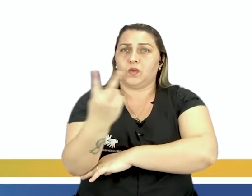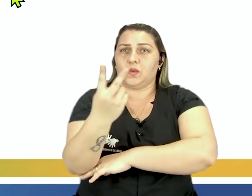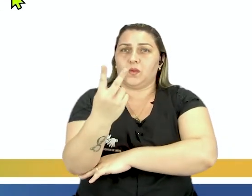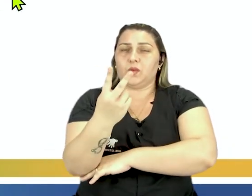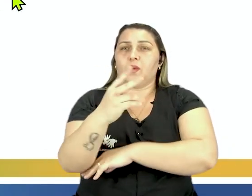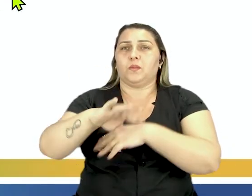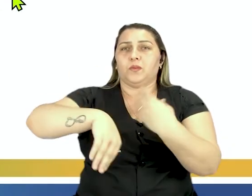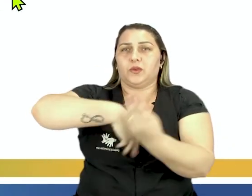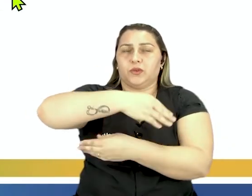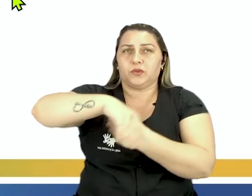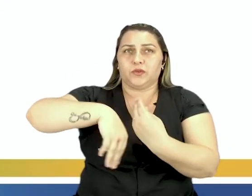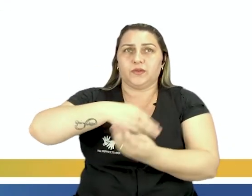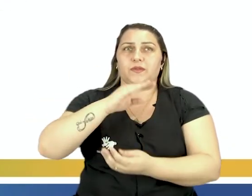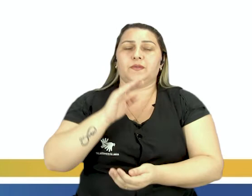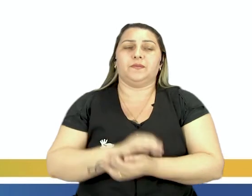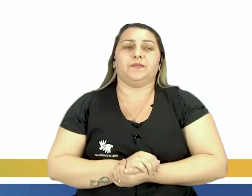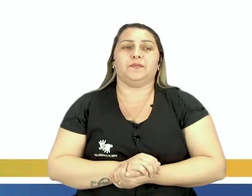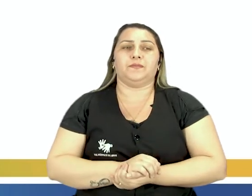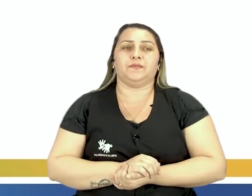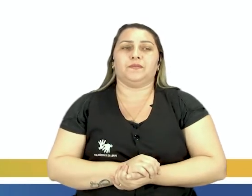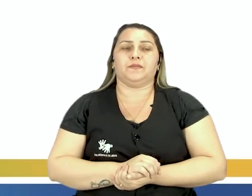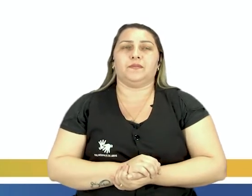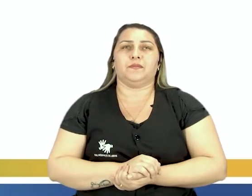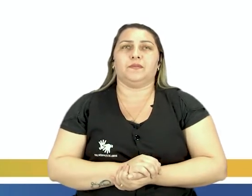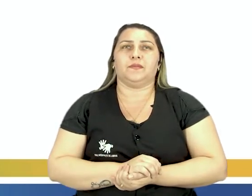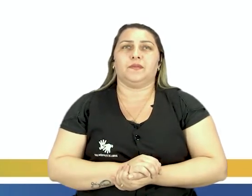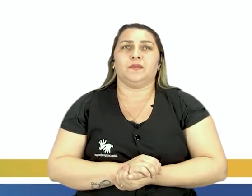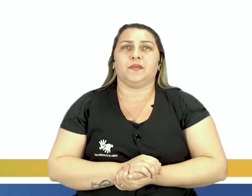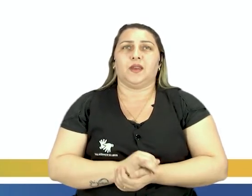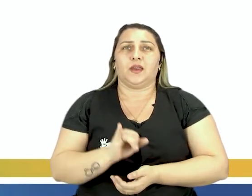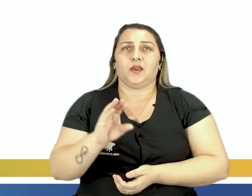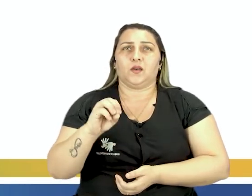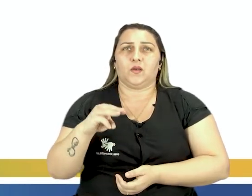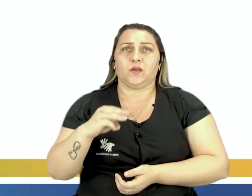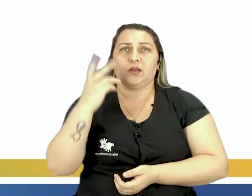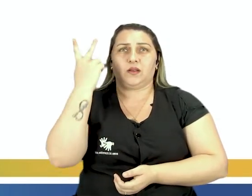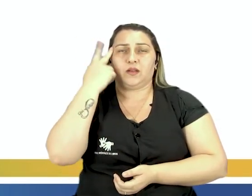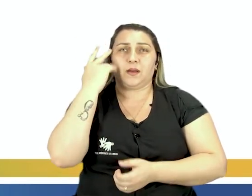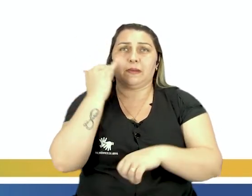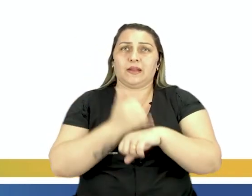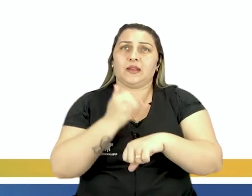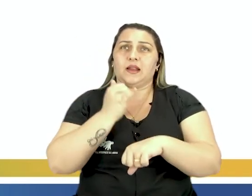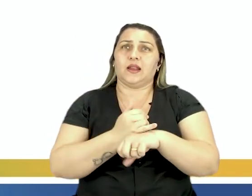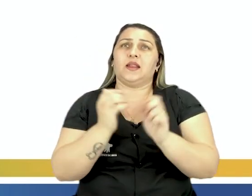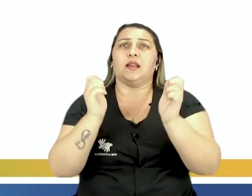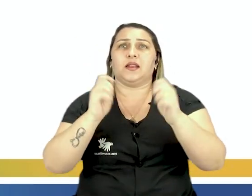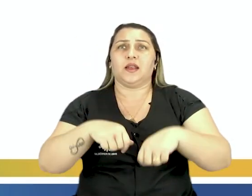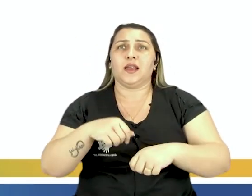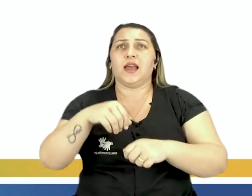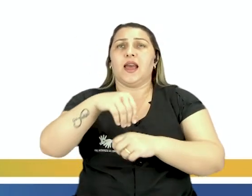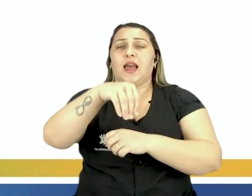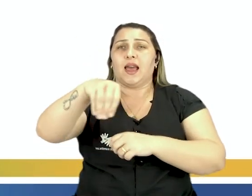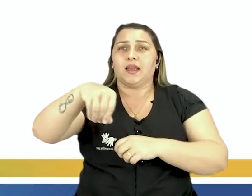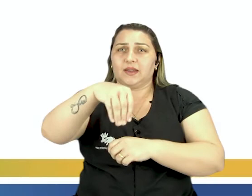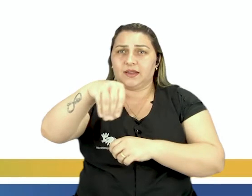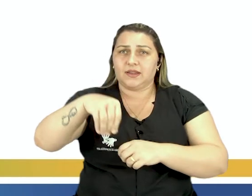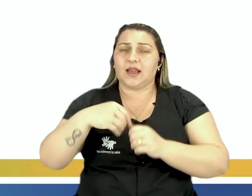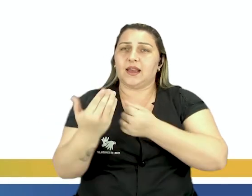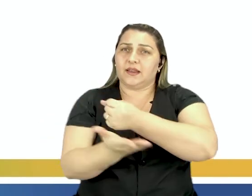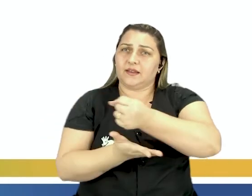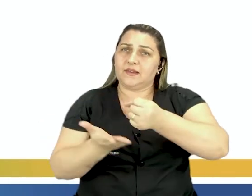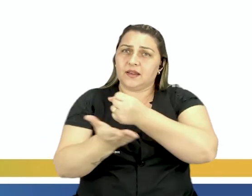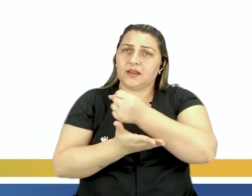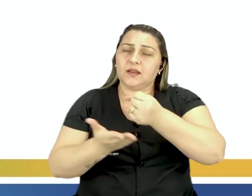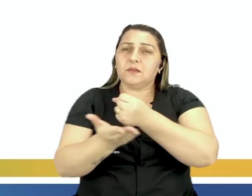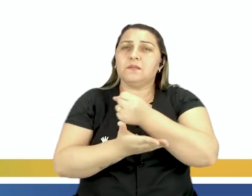óxidos duplos ou mistos, que são óxidos iônicos de natureza metálica, que são capazes de formar sais e bases, dependendo